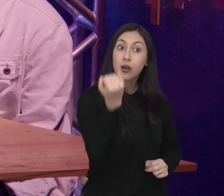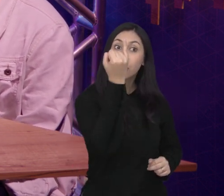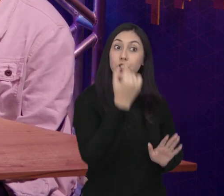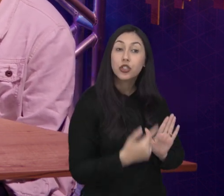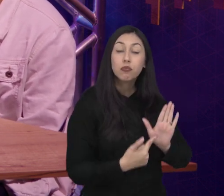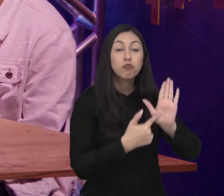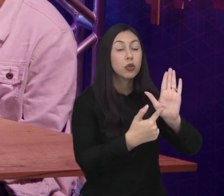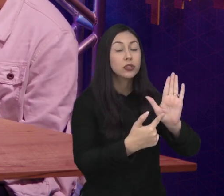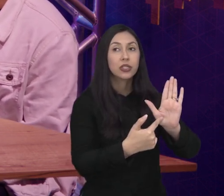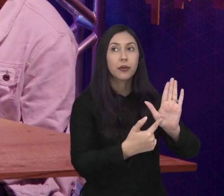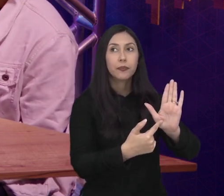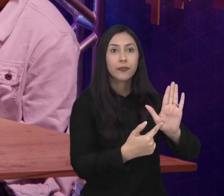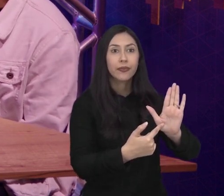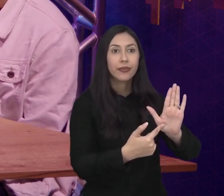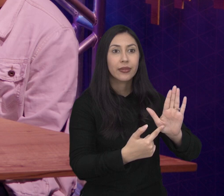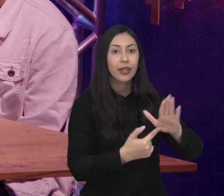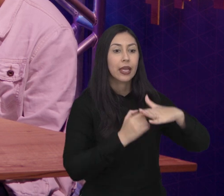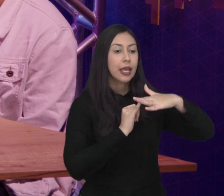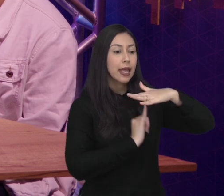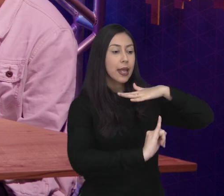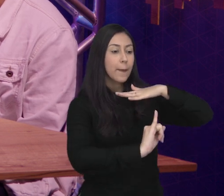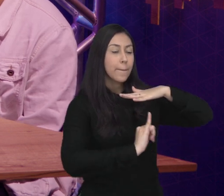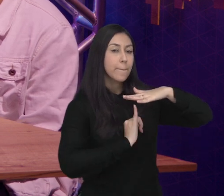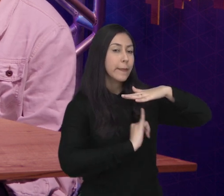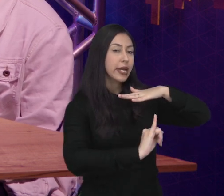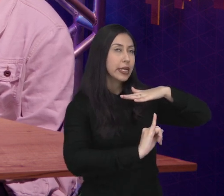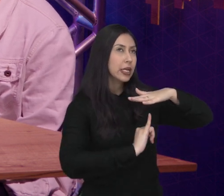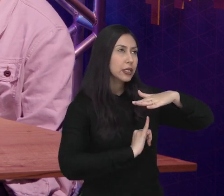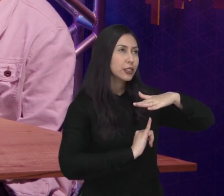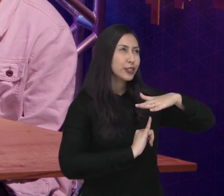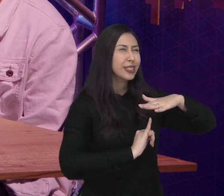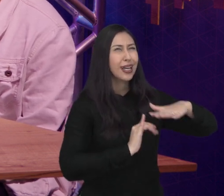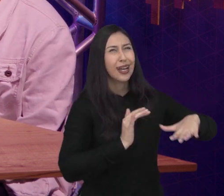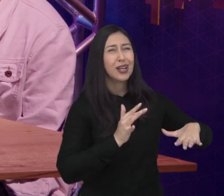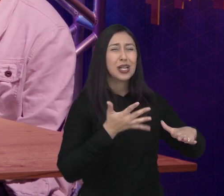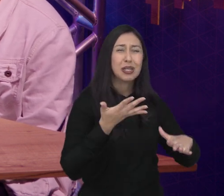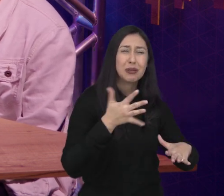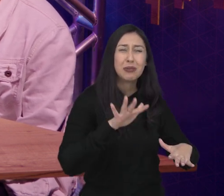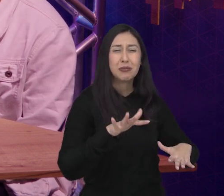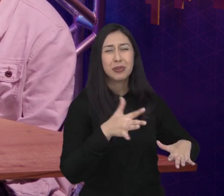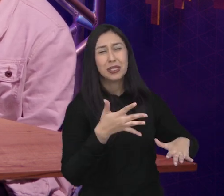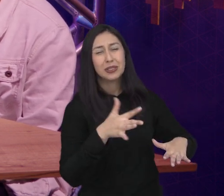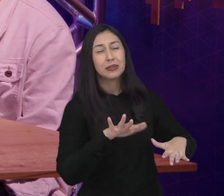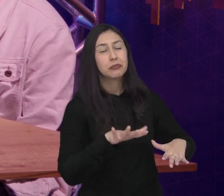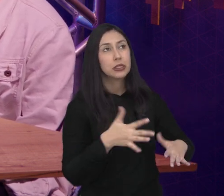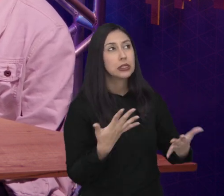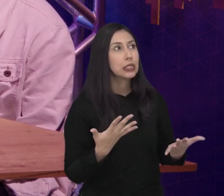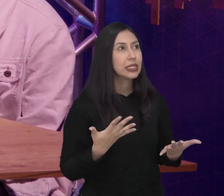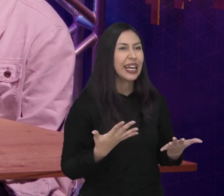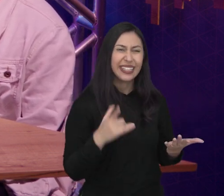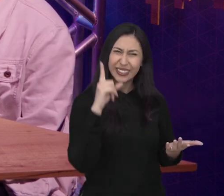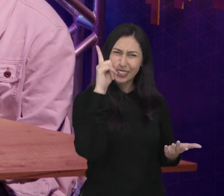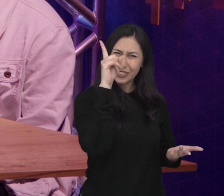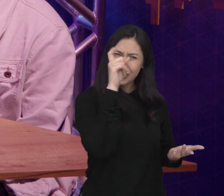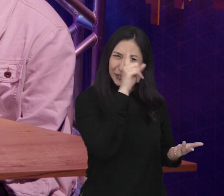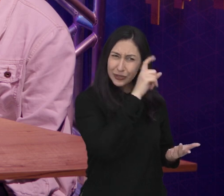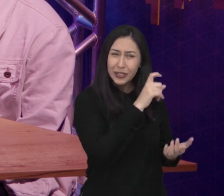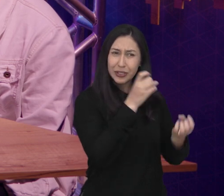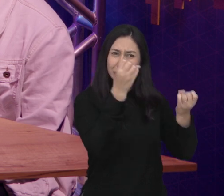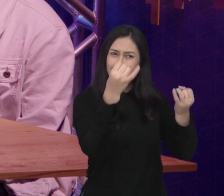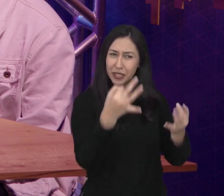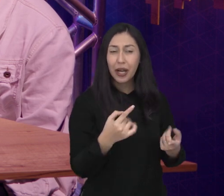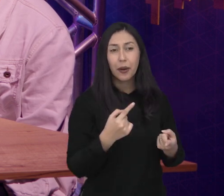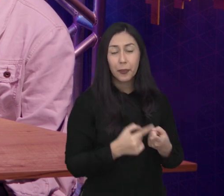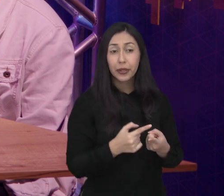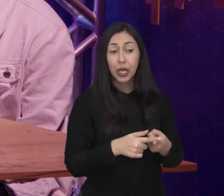também, né, que não foram imigrantes, porque, assim, foram mais ou menos, é uma situação bem